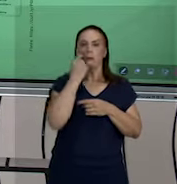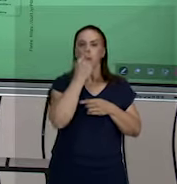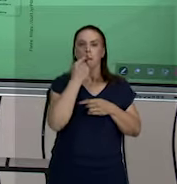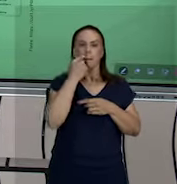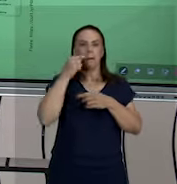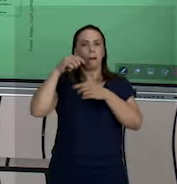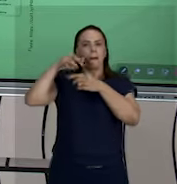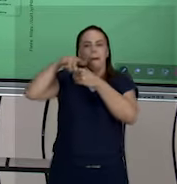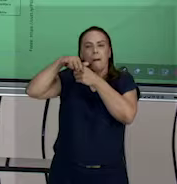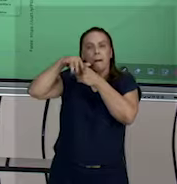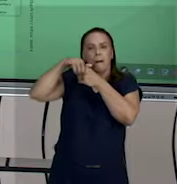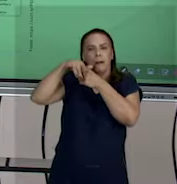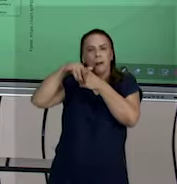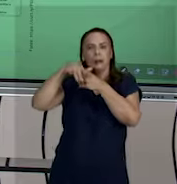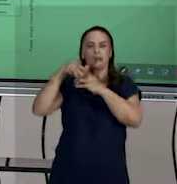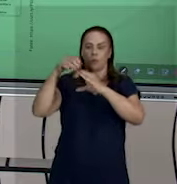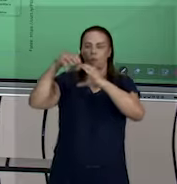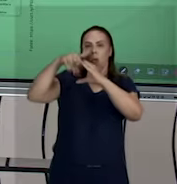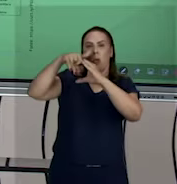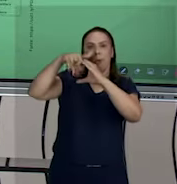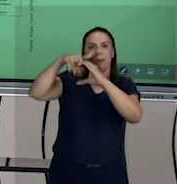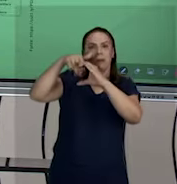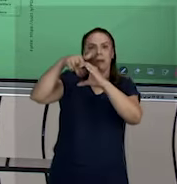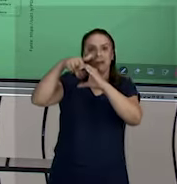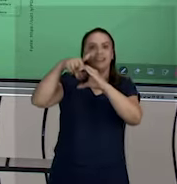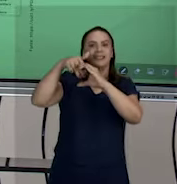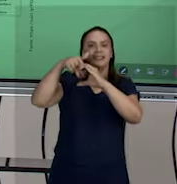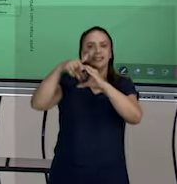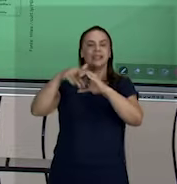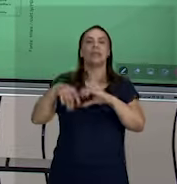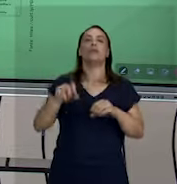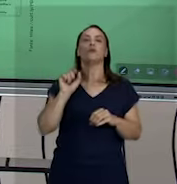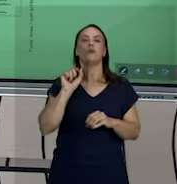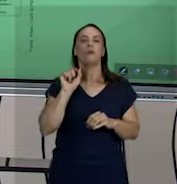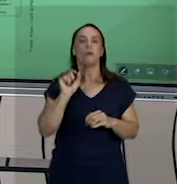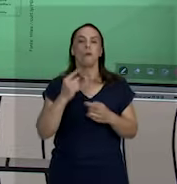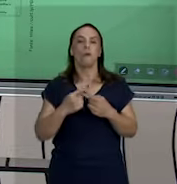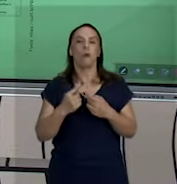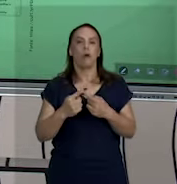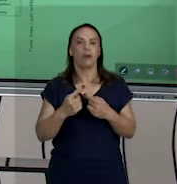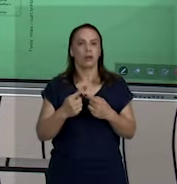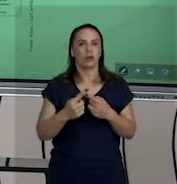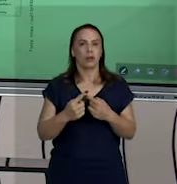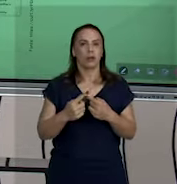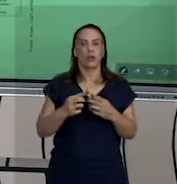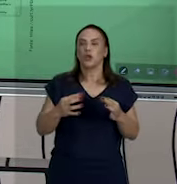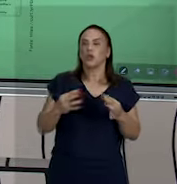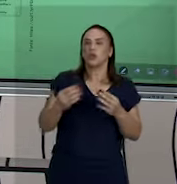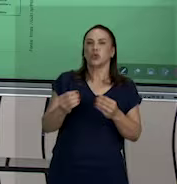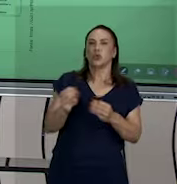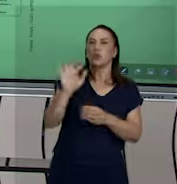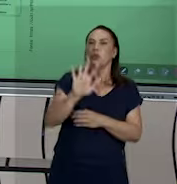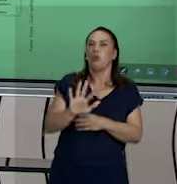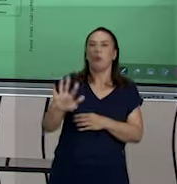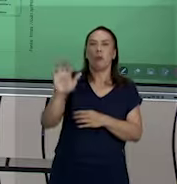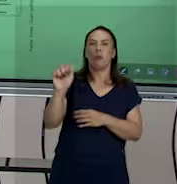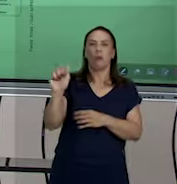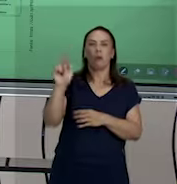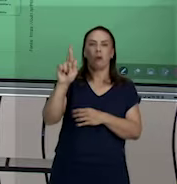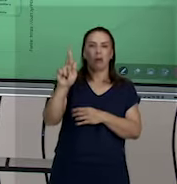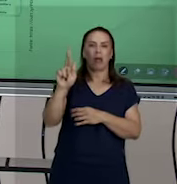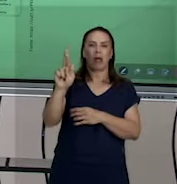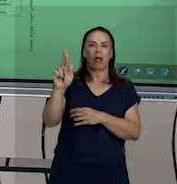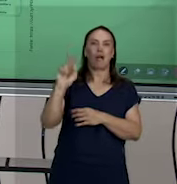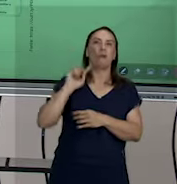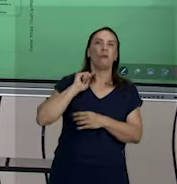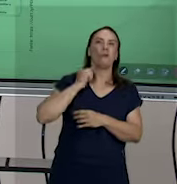células são ciliadas, que permite o quê? Que a impureza, tudo aquilo que está no ar, a poeira,